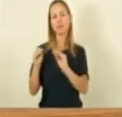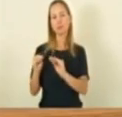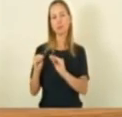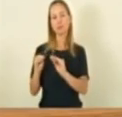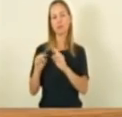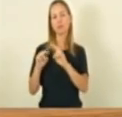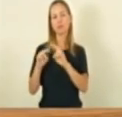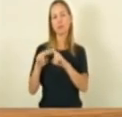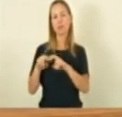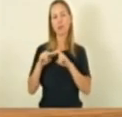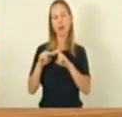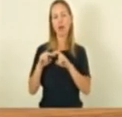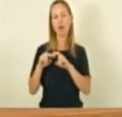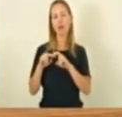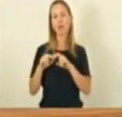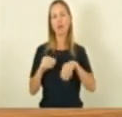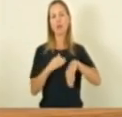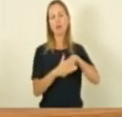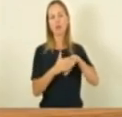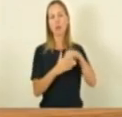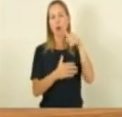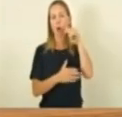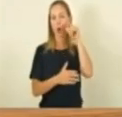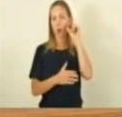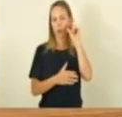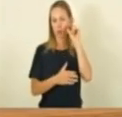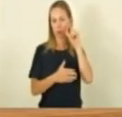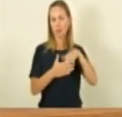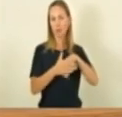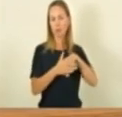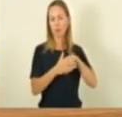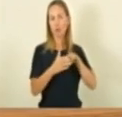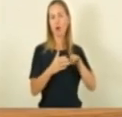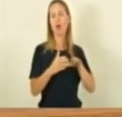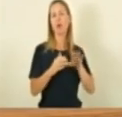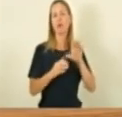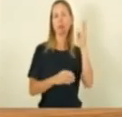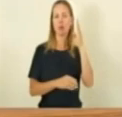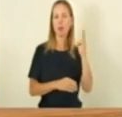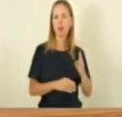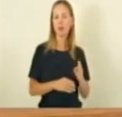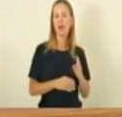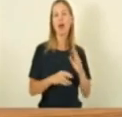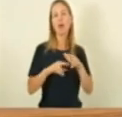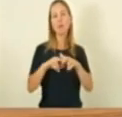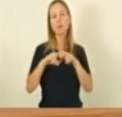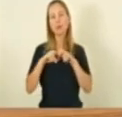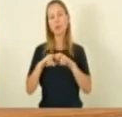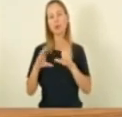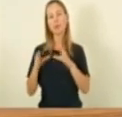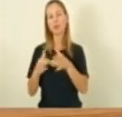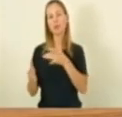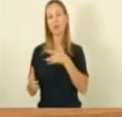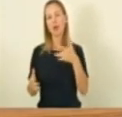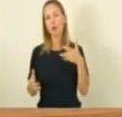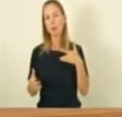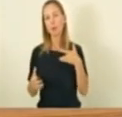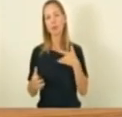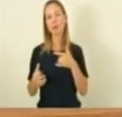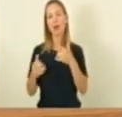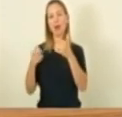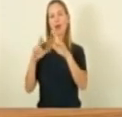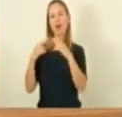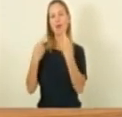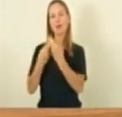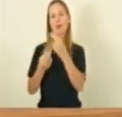devido ao jogo do Brasil de ontem e não tivemos a nossa reunião da Comissão de Saúde. Mas eu falava hoje